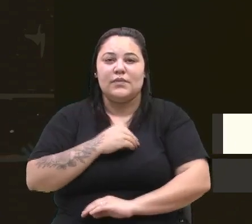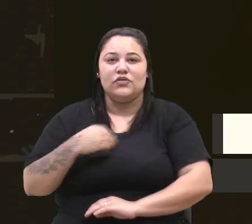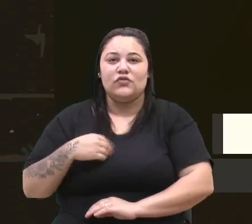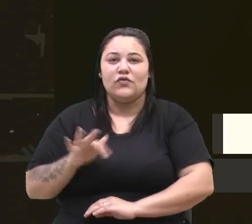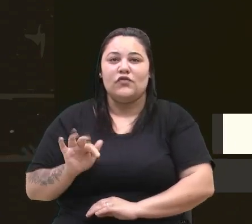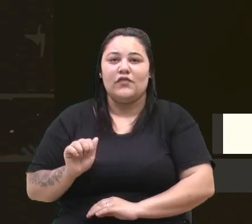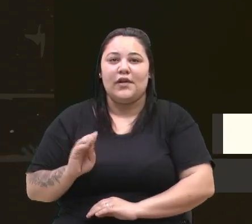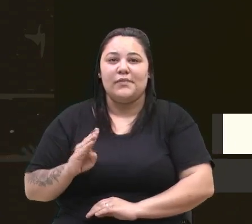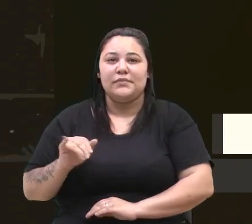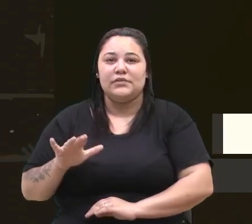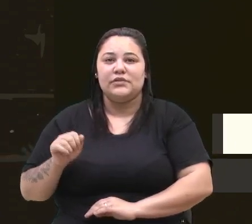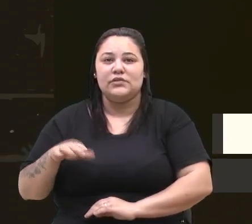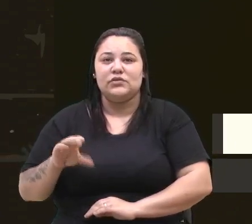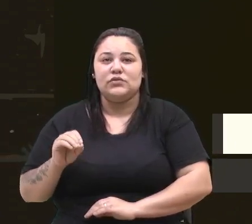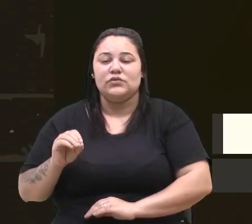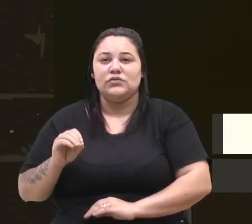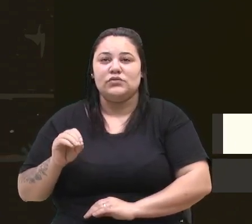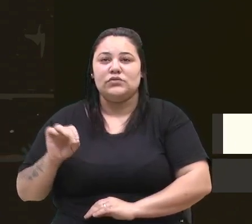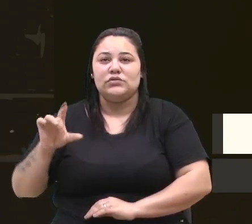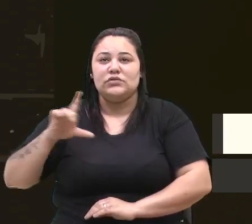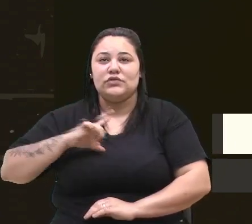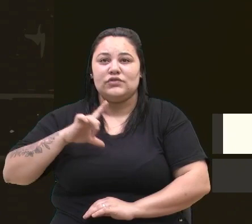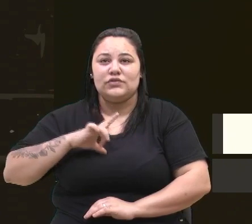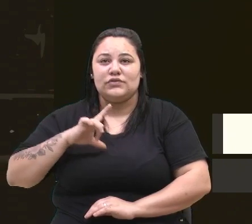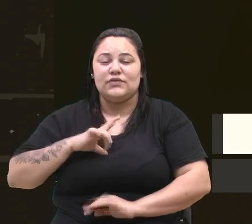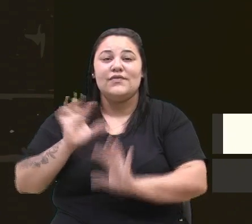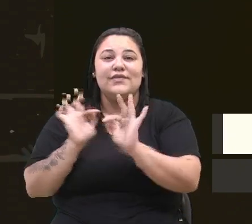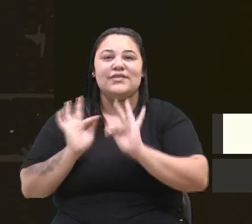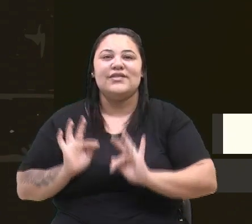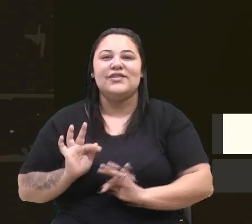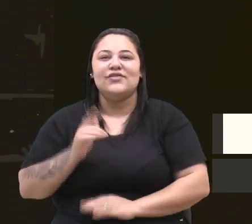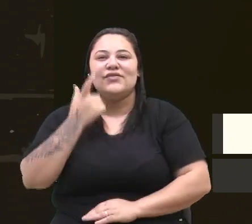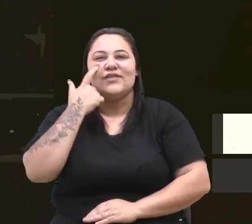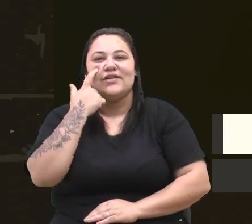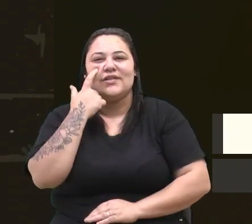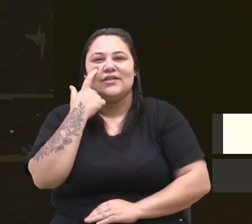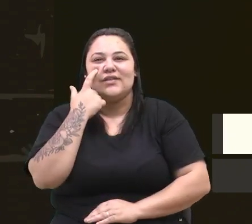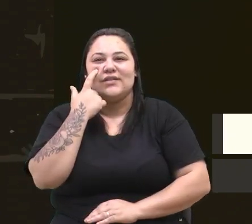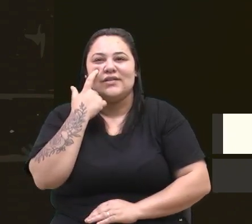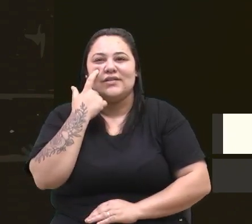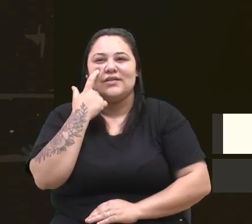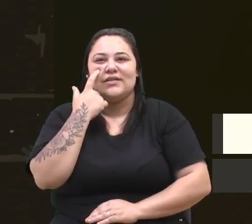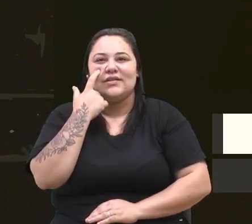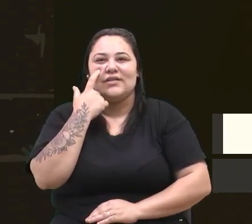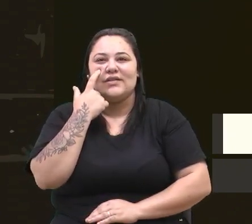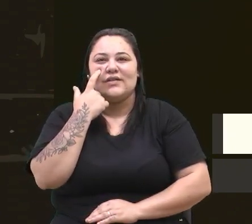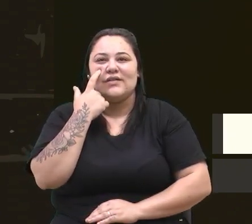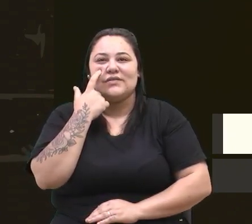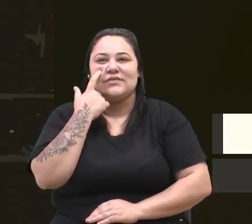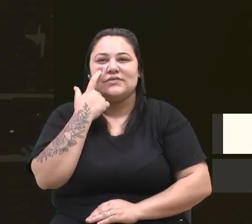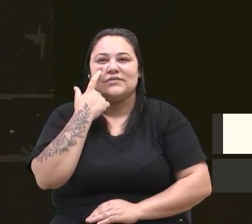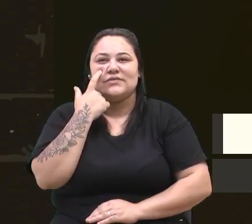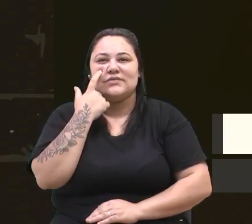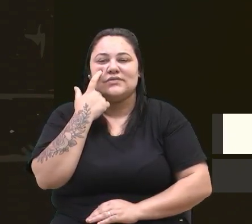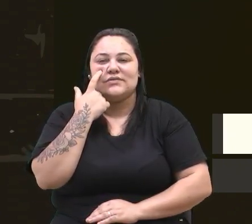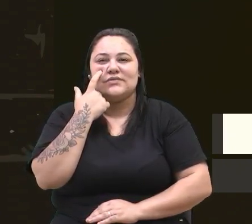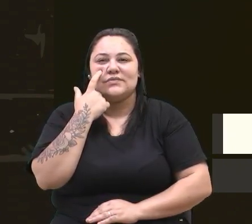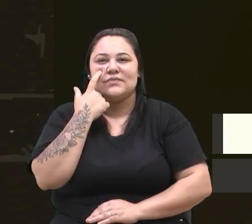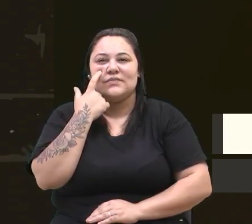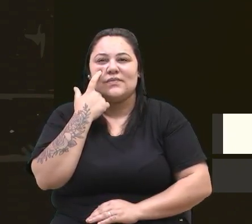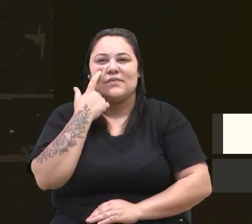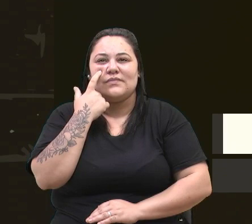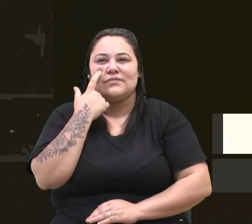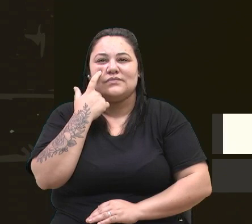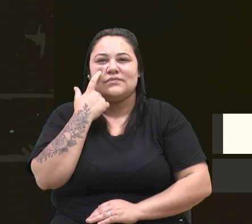e aonde eu tive a felicidade de ter o diagnóstico de estar com